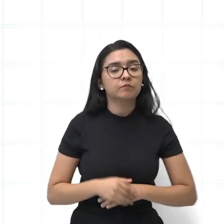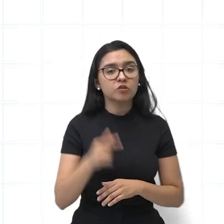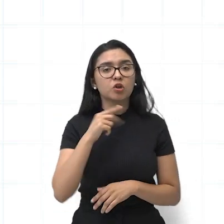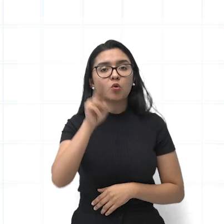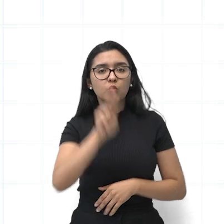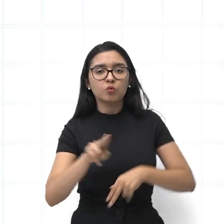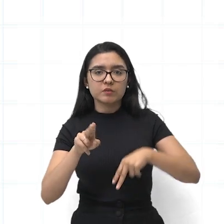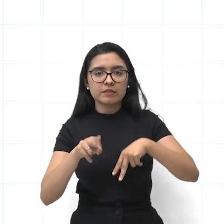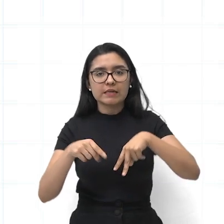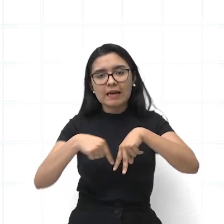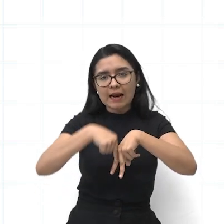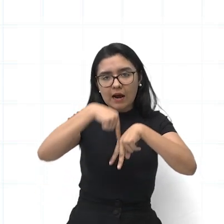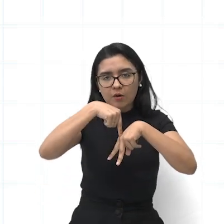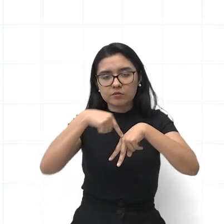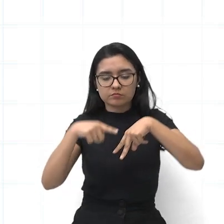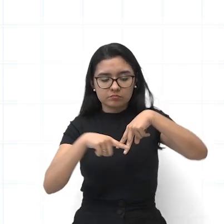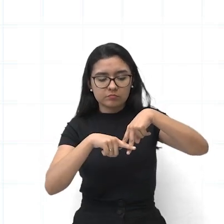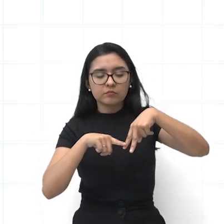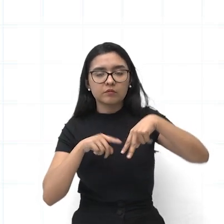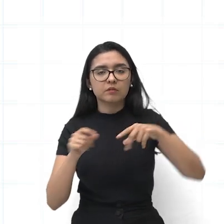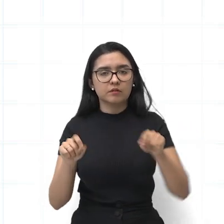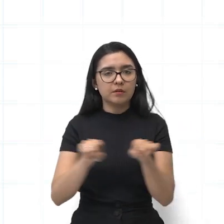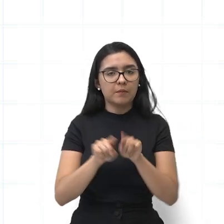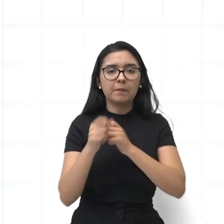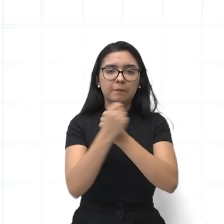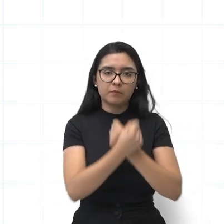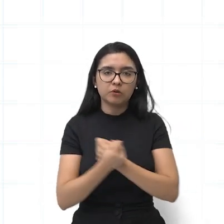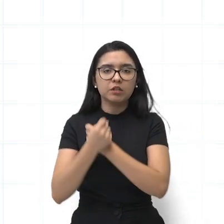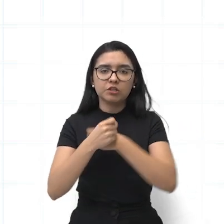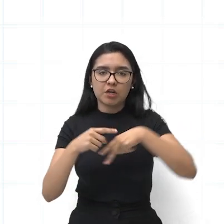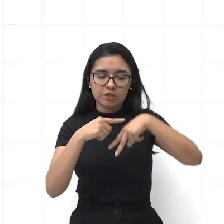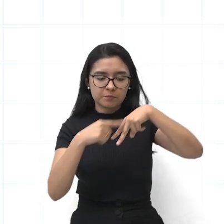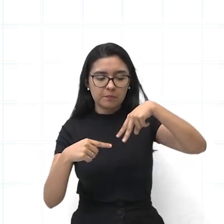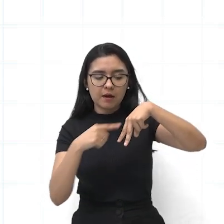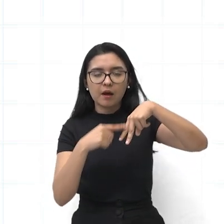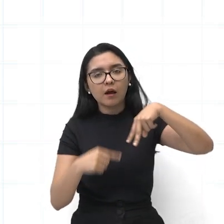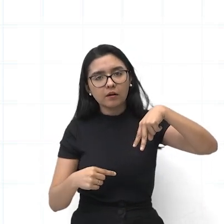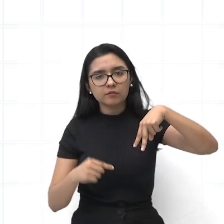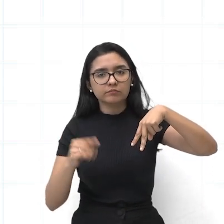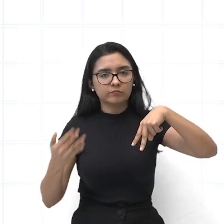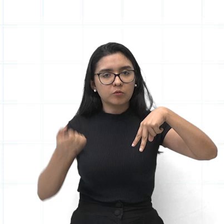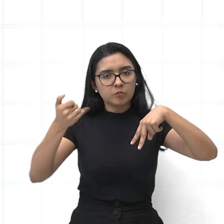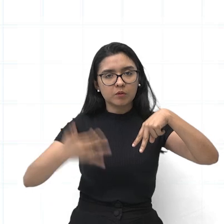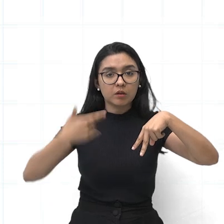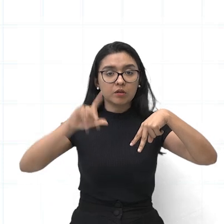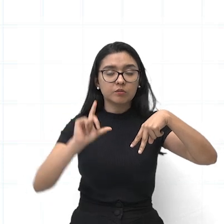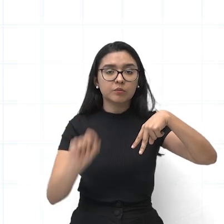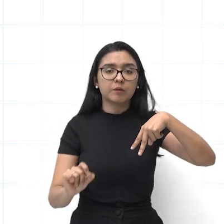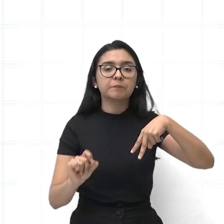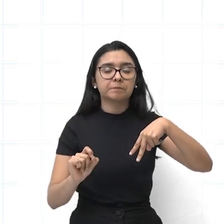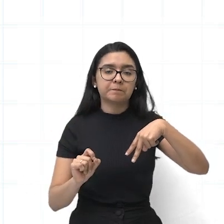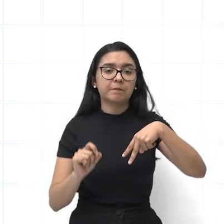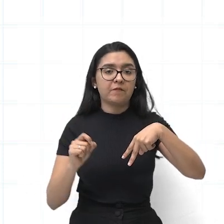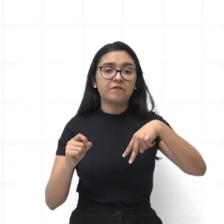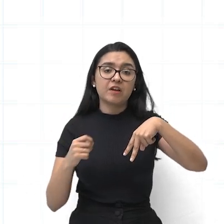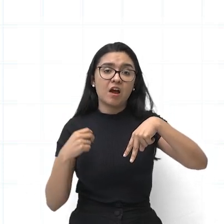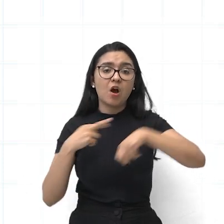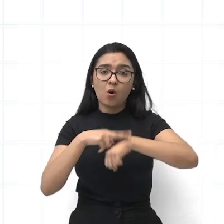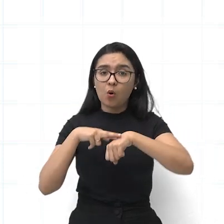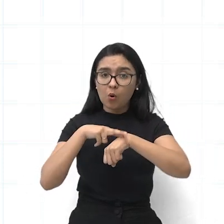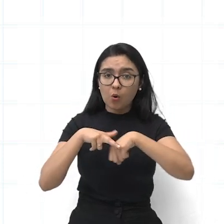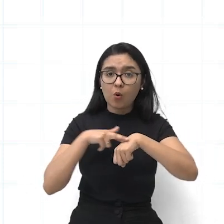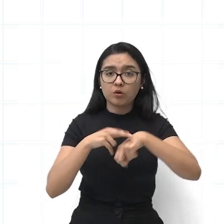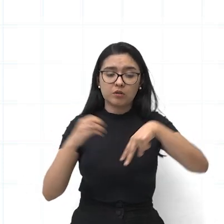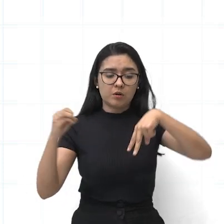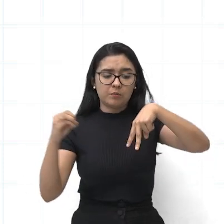calça, também visando esse olhar da proteção das pernas, né? Como falei para vocês, a gente fica roxo às vezes de